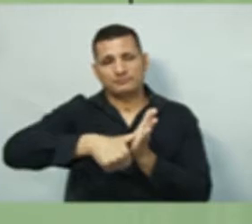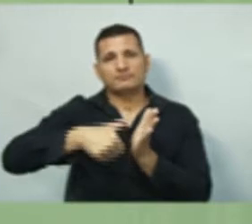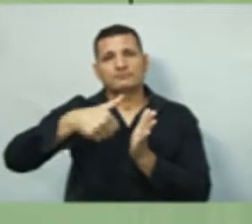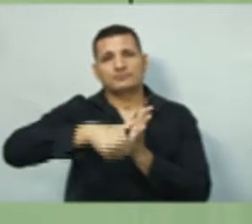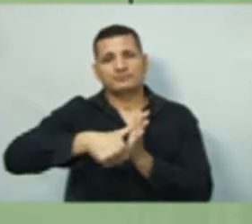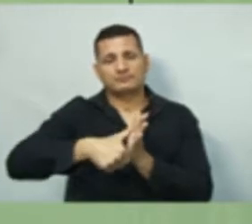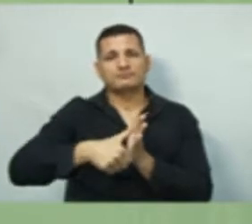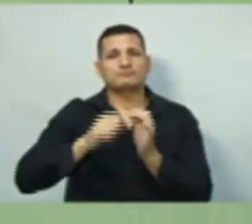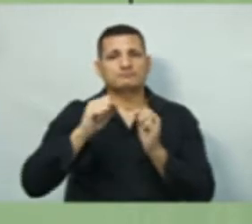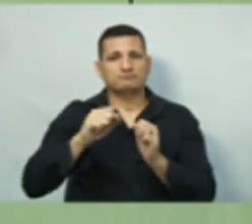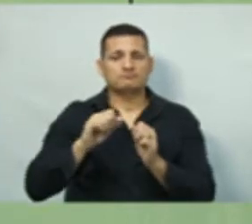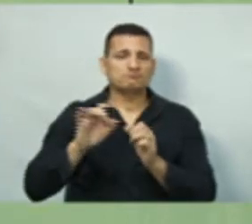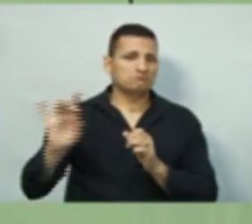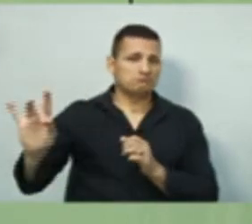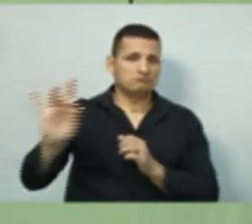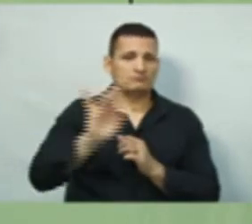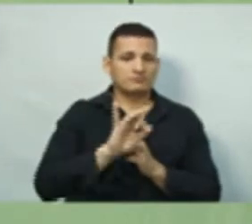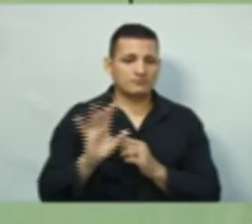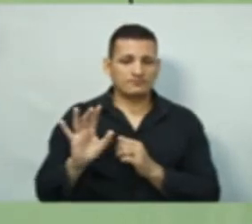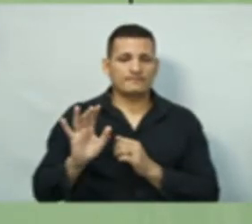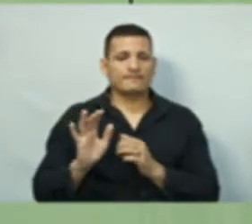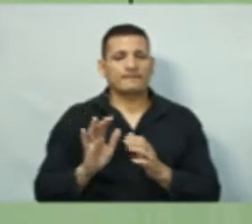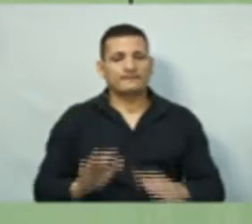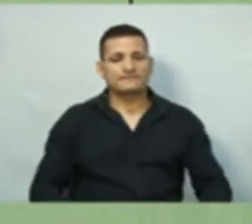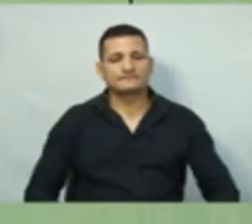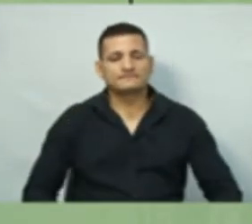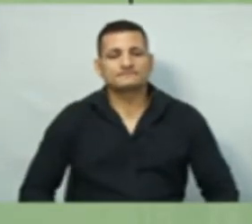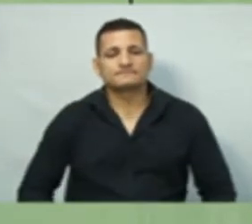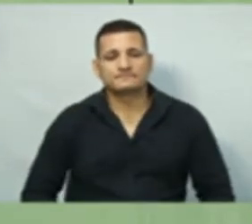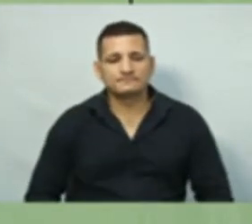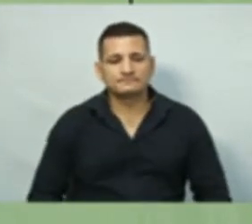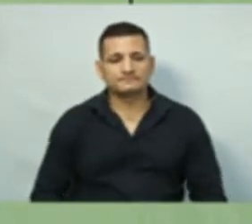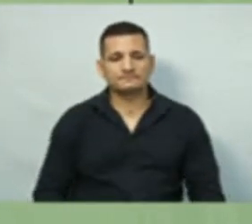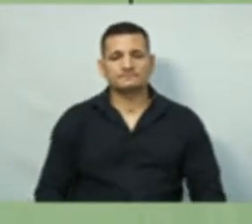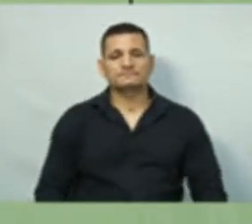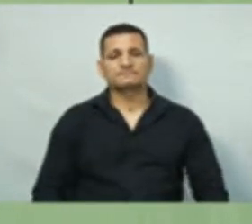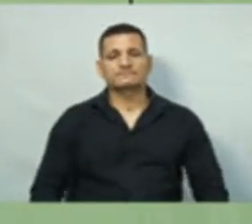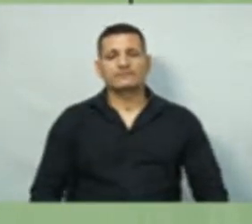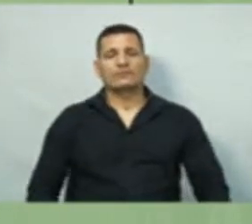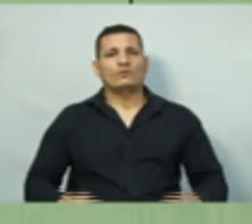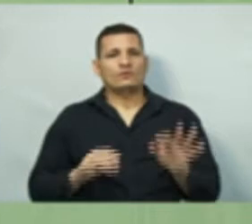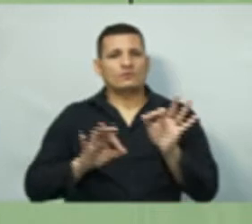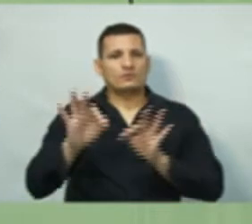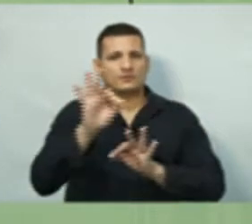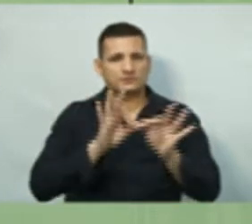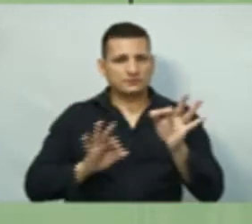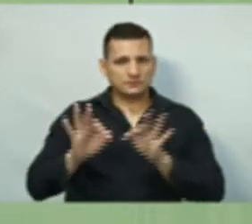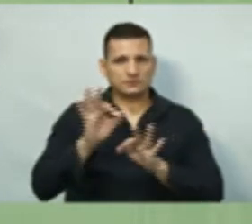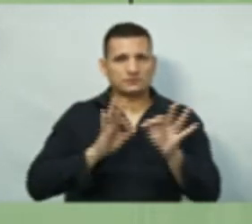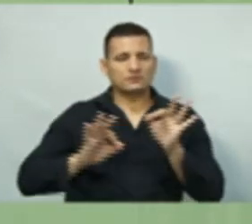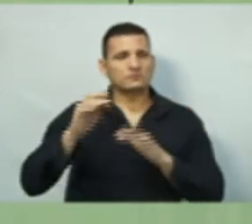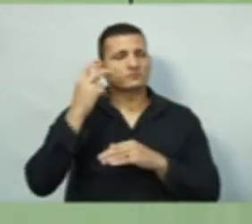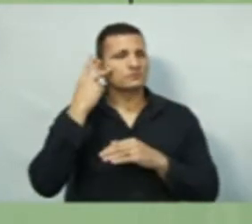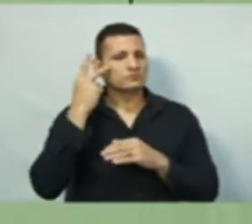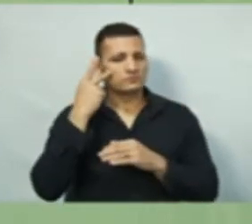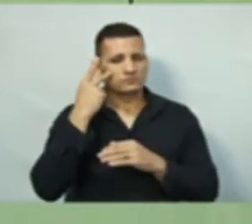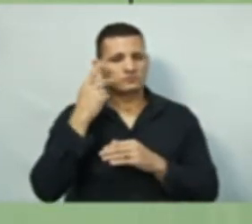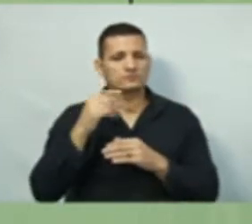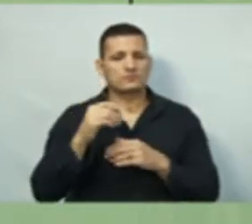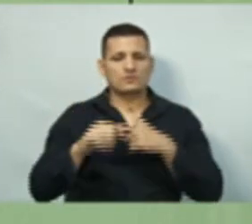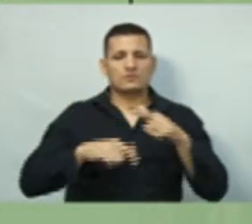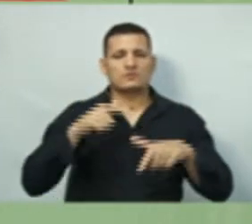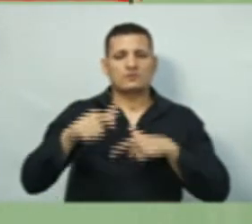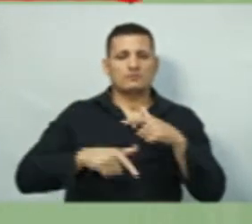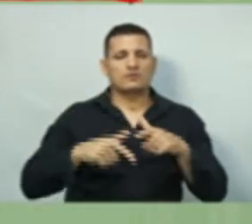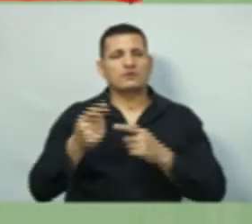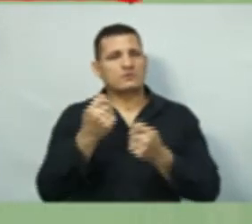associados individuais, nos termos da lei, objetivando organizar em comum e em maior escala os serviços